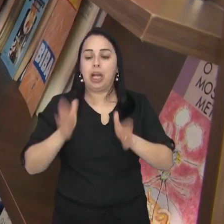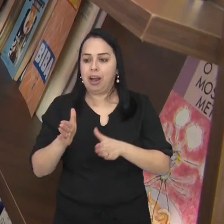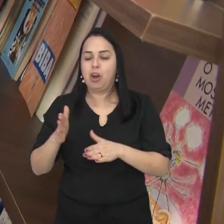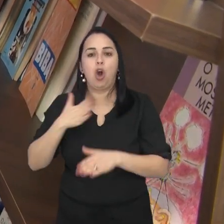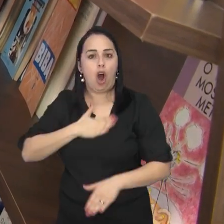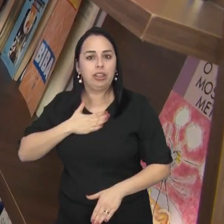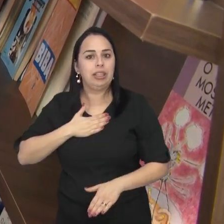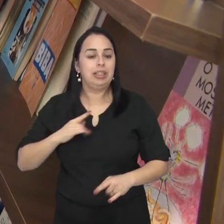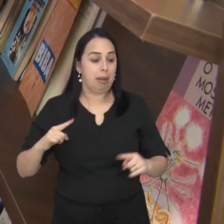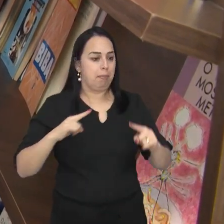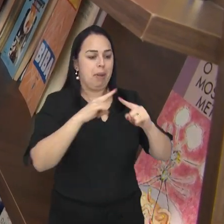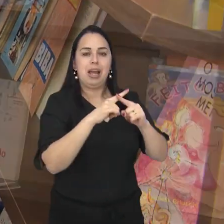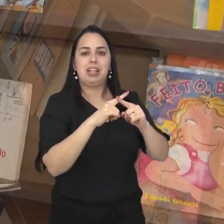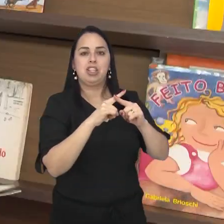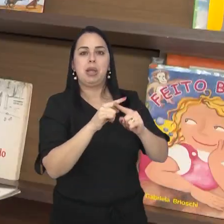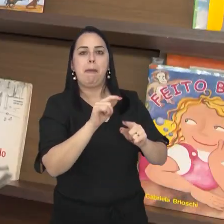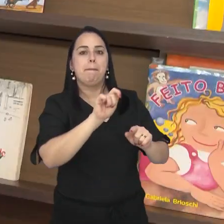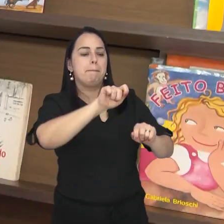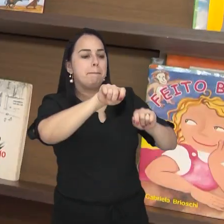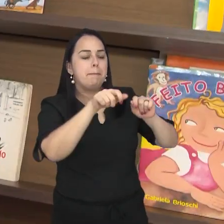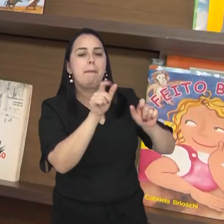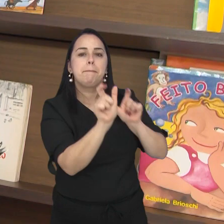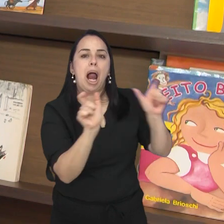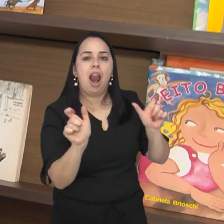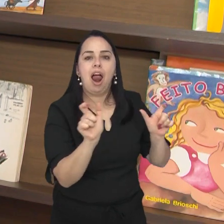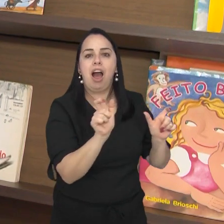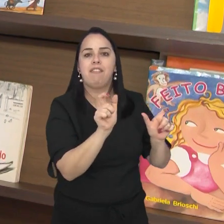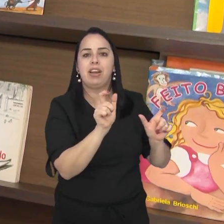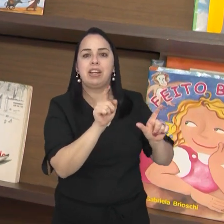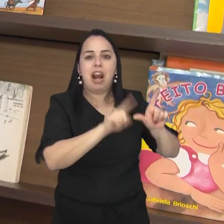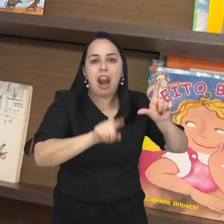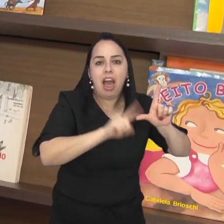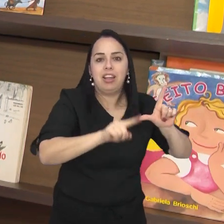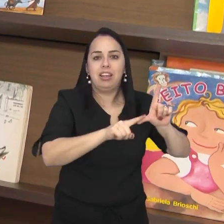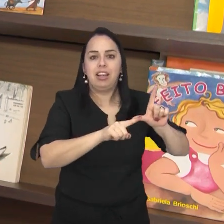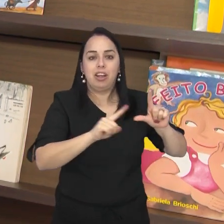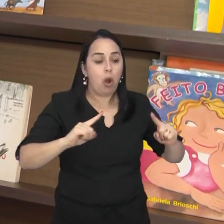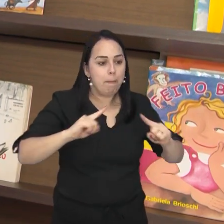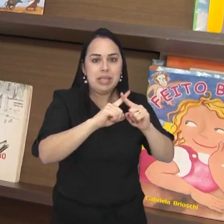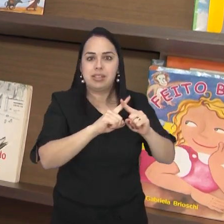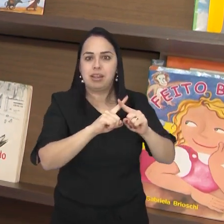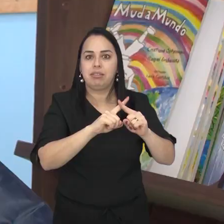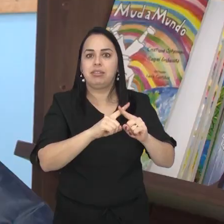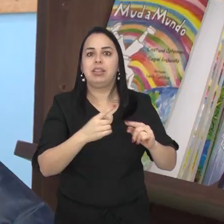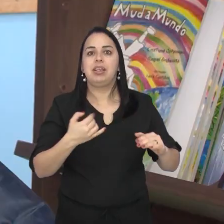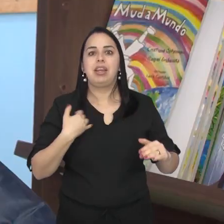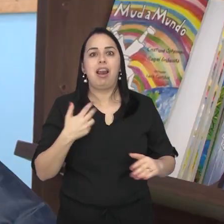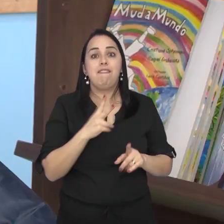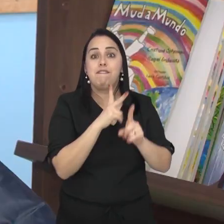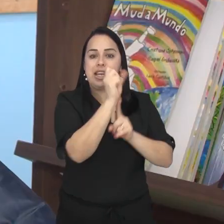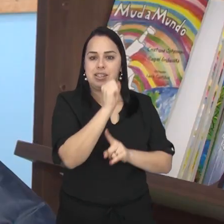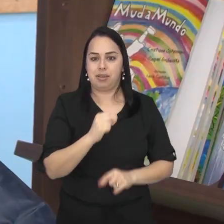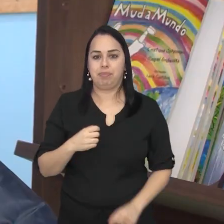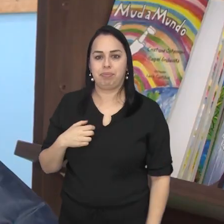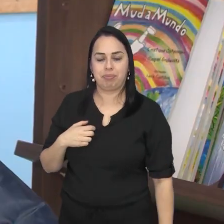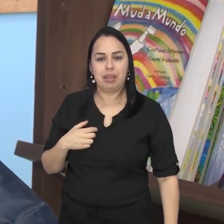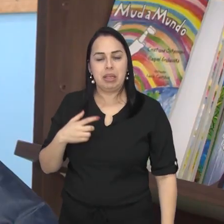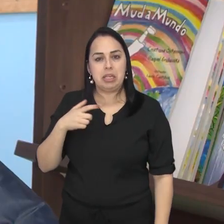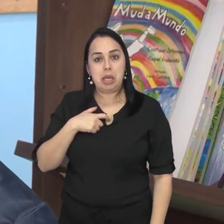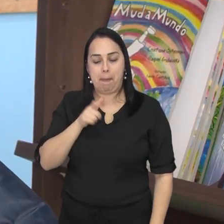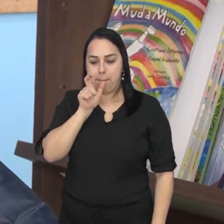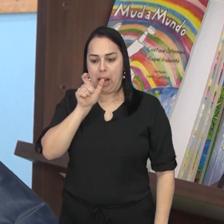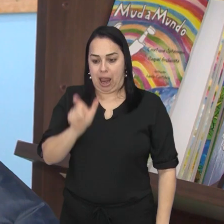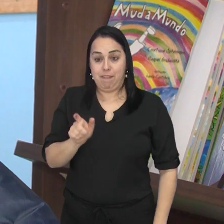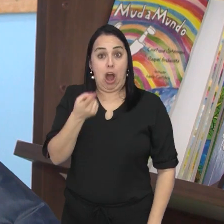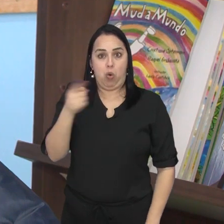de campeonatos de soletração e foi vencedora na categoria para menores de 12 anos. Eu soletrei a última palavra e eu